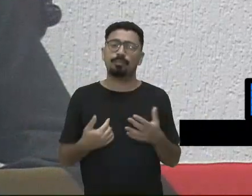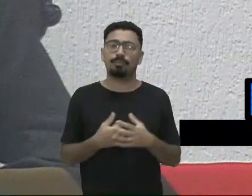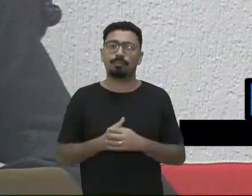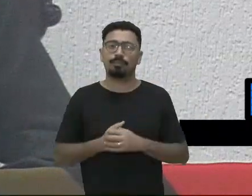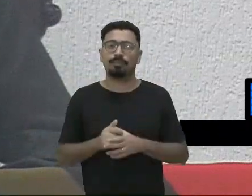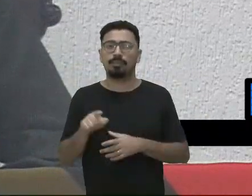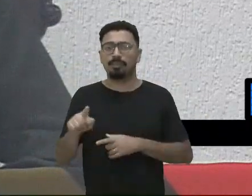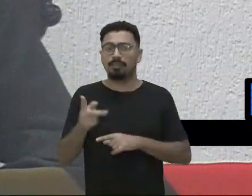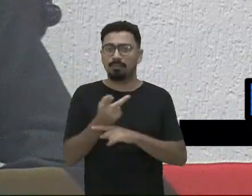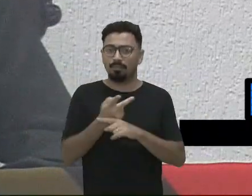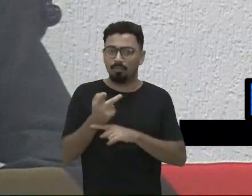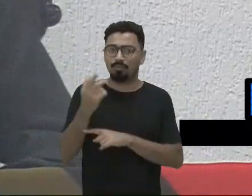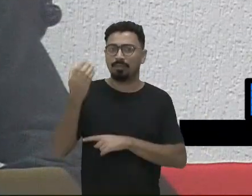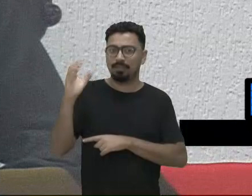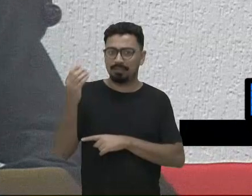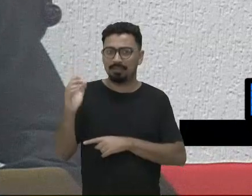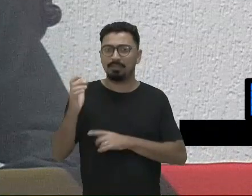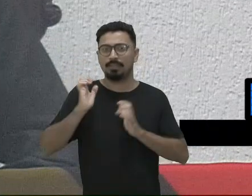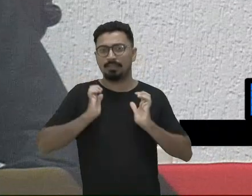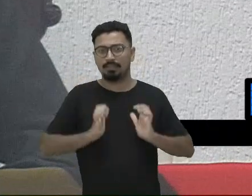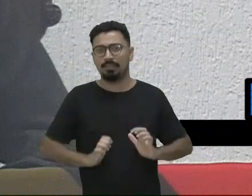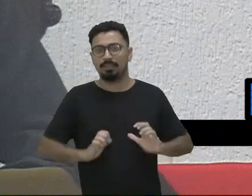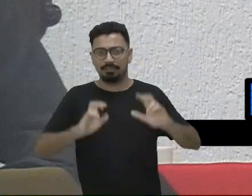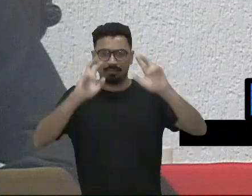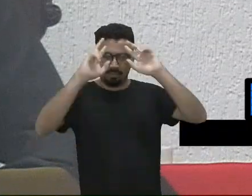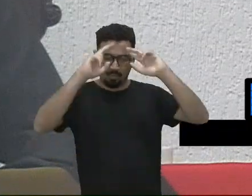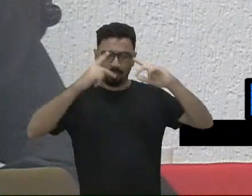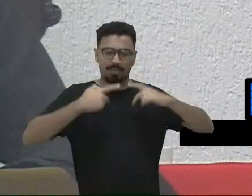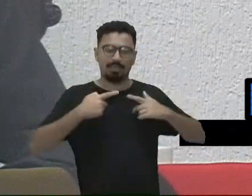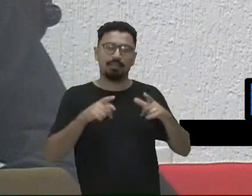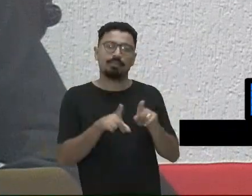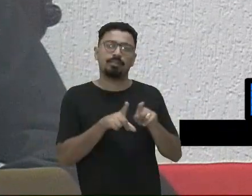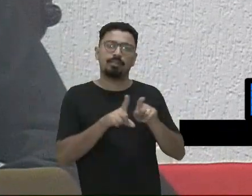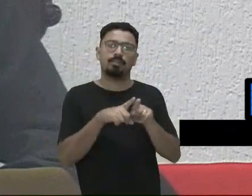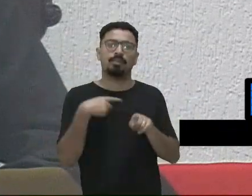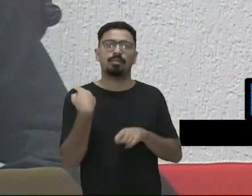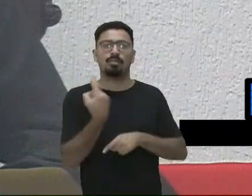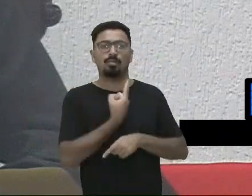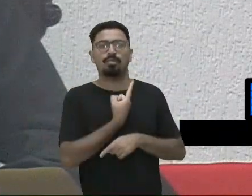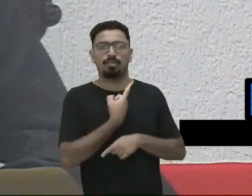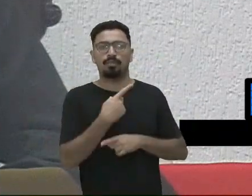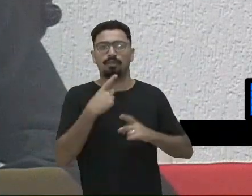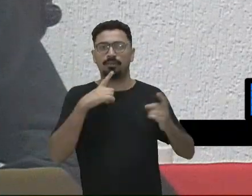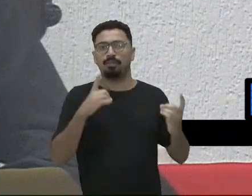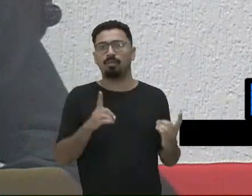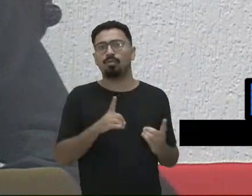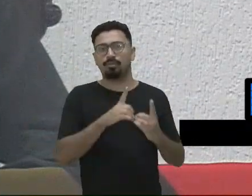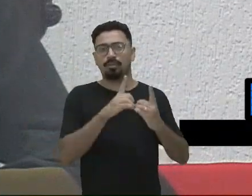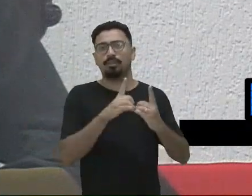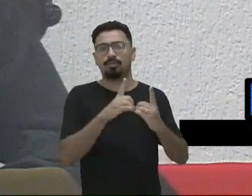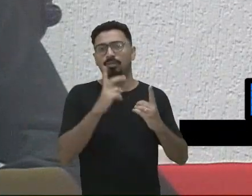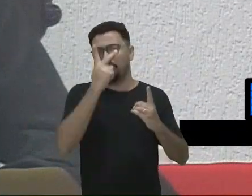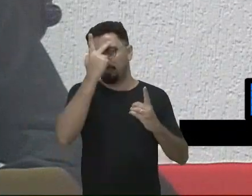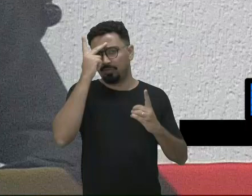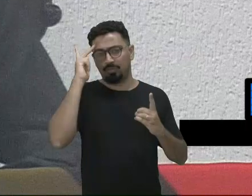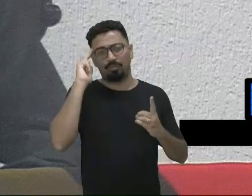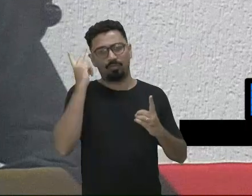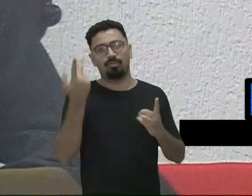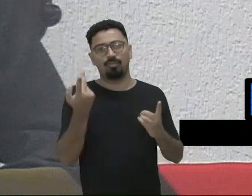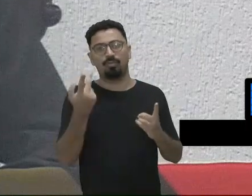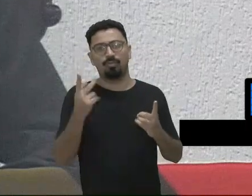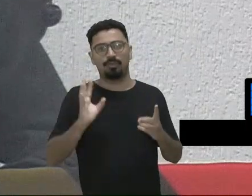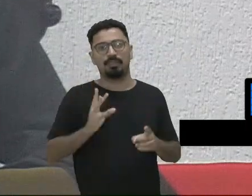você buscar na ciência, na ética e na humanidade, né, a gente tratar as pessoas trans com dignidade é o mínimo,